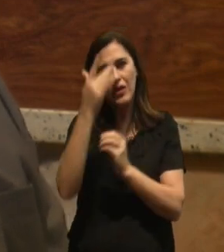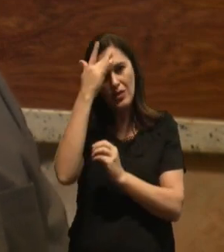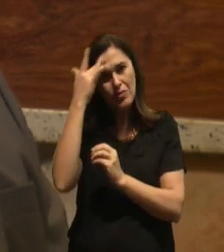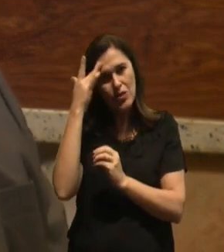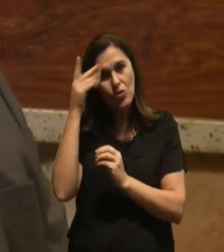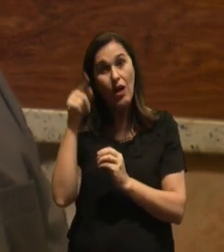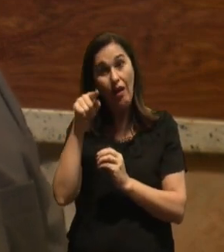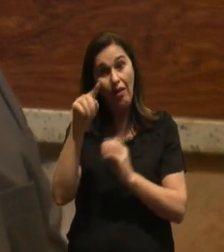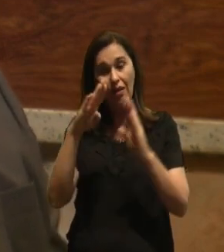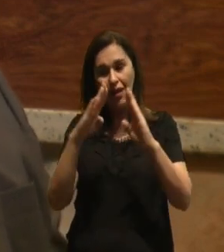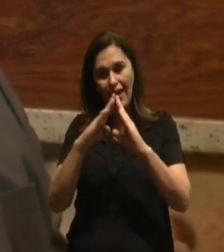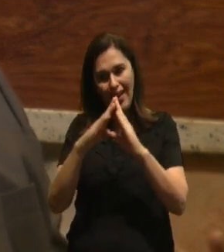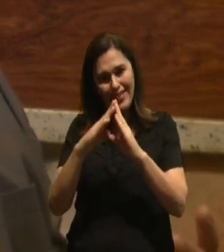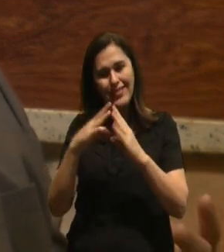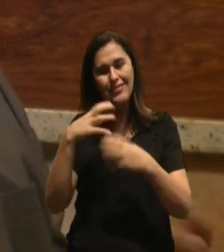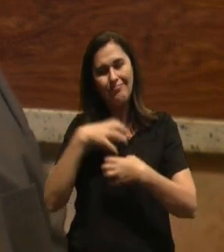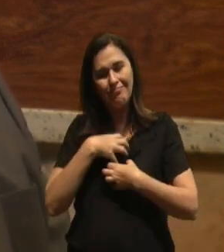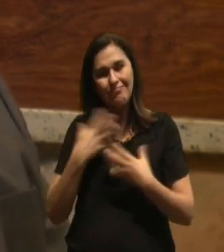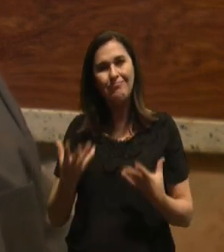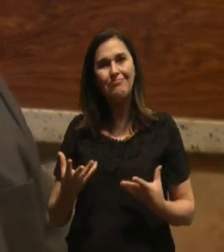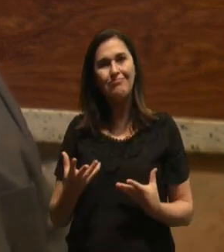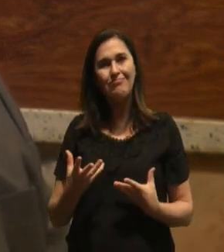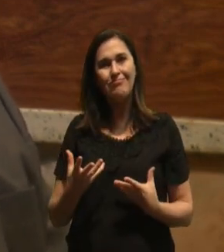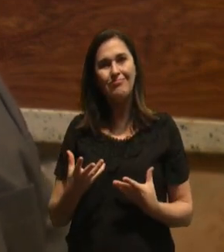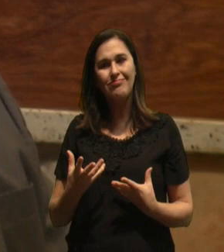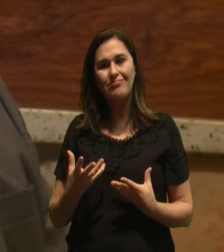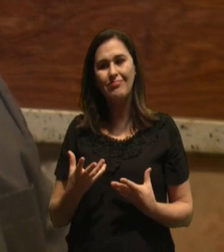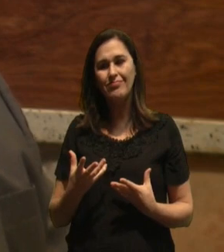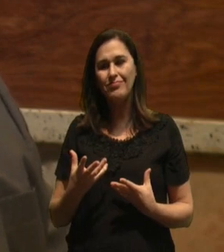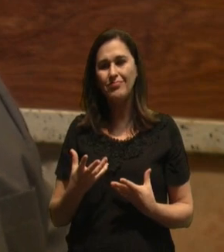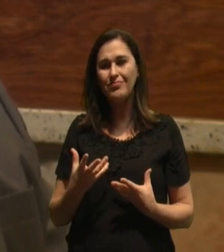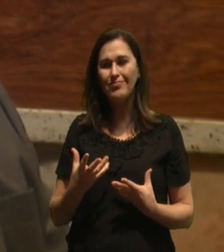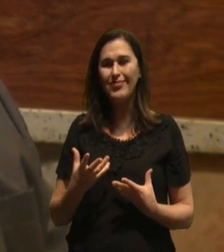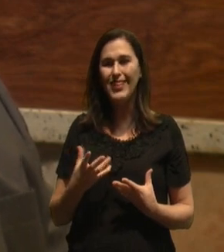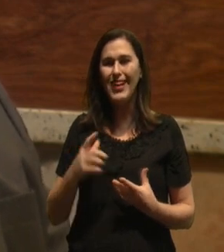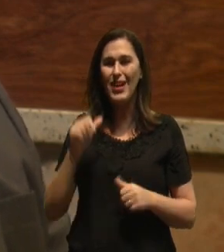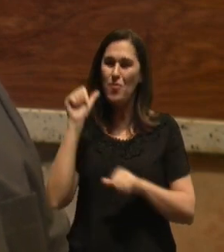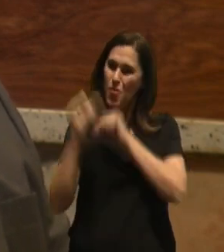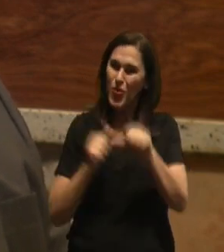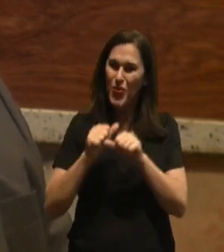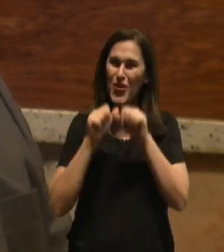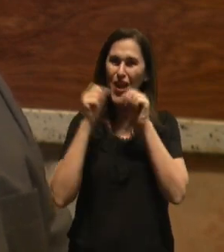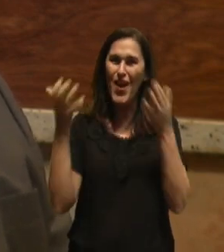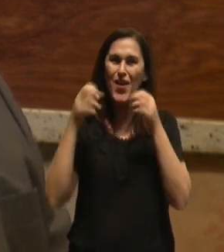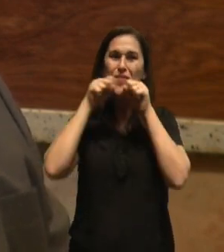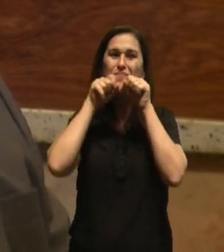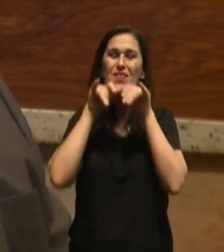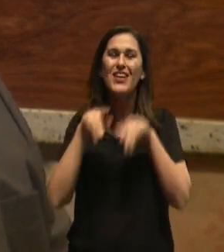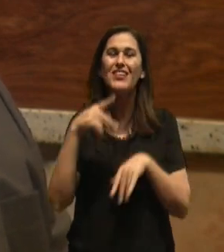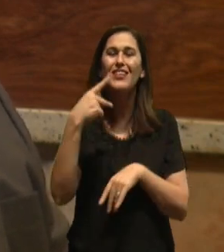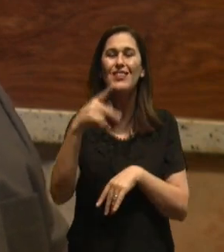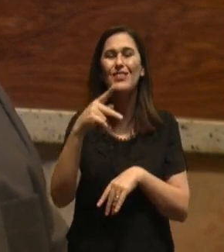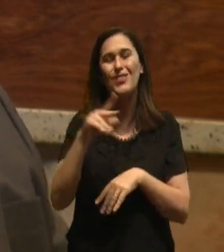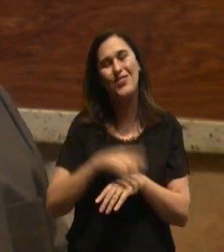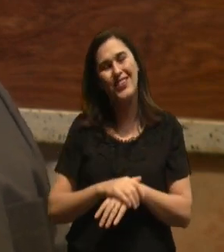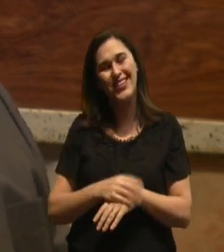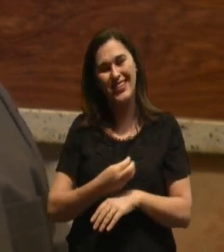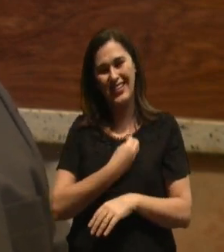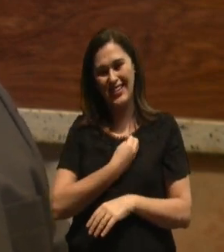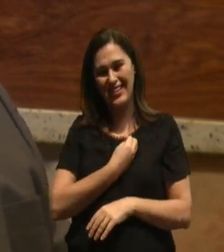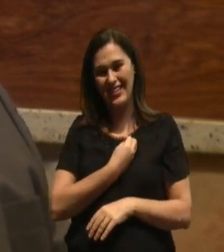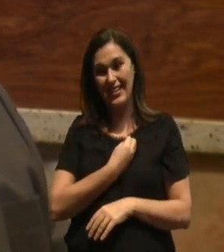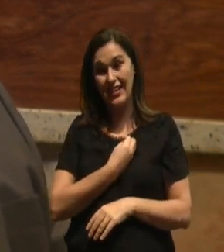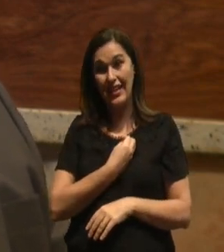ele, e aquelas pessoas que a ele se juntaram se tornaram bênçãos na sua vida, e foram pessoas que foram por